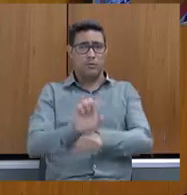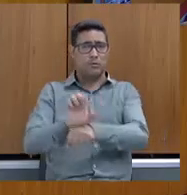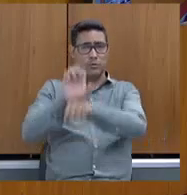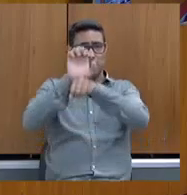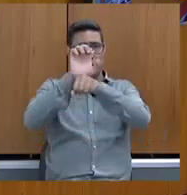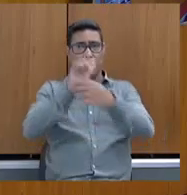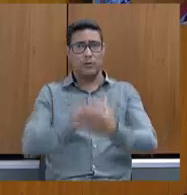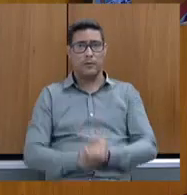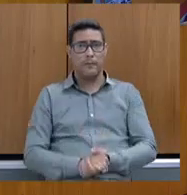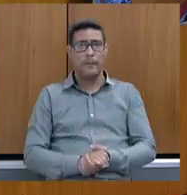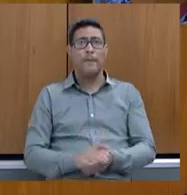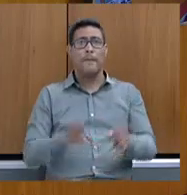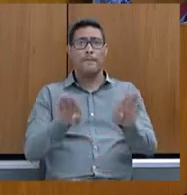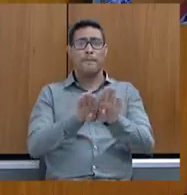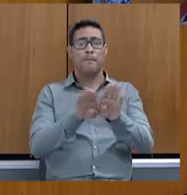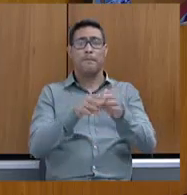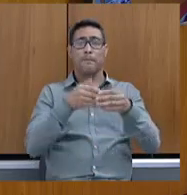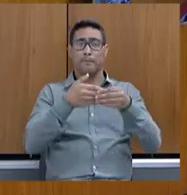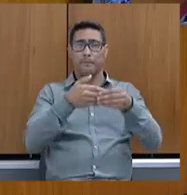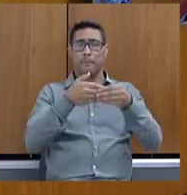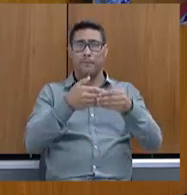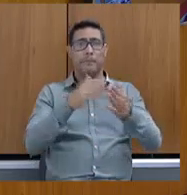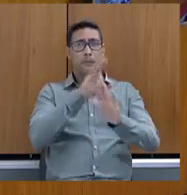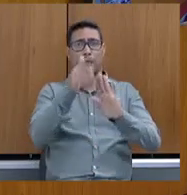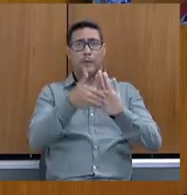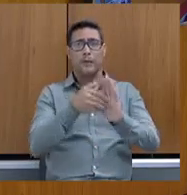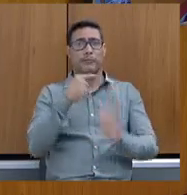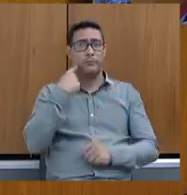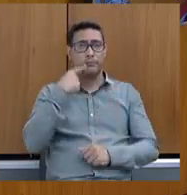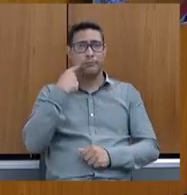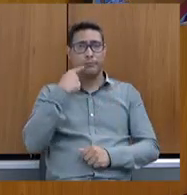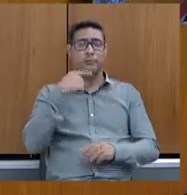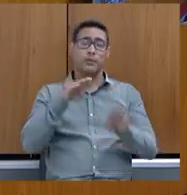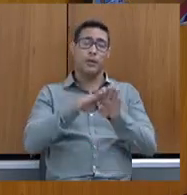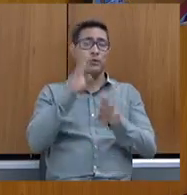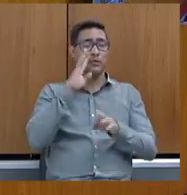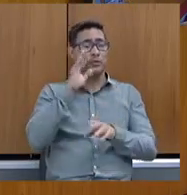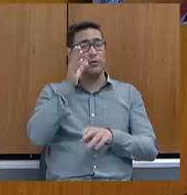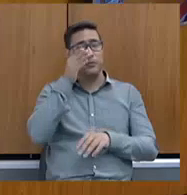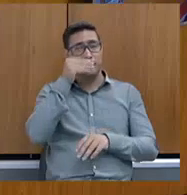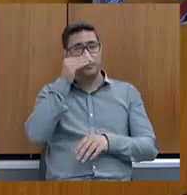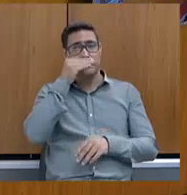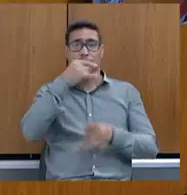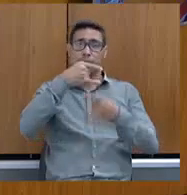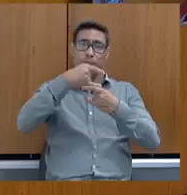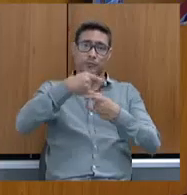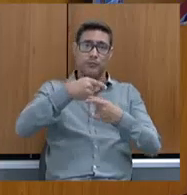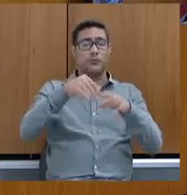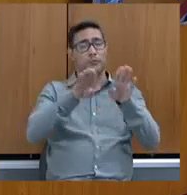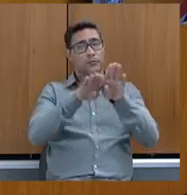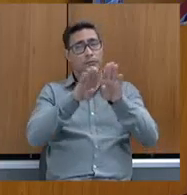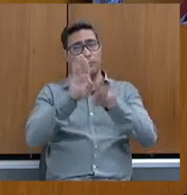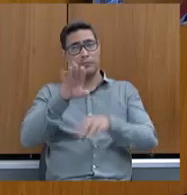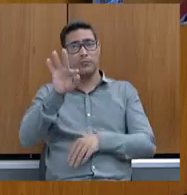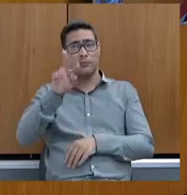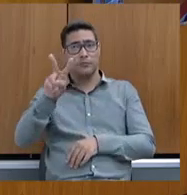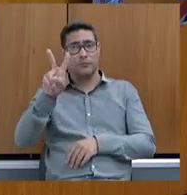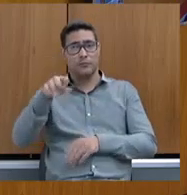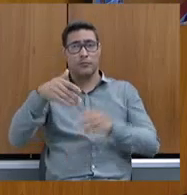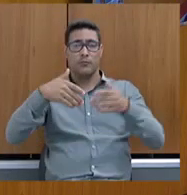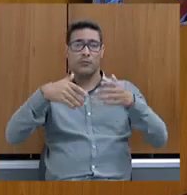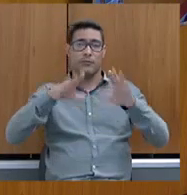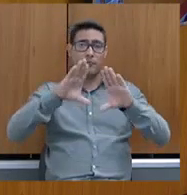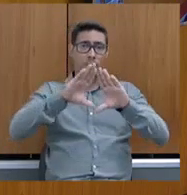queria cumprimentar então todos os deputados também que estão acompanhando de forma remotos que nos acompanham pela TV Assembleia enfim todos aqueles que